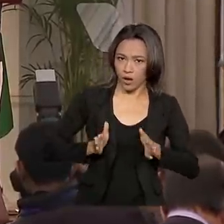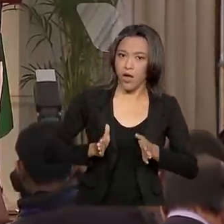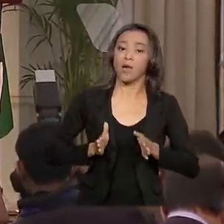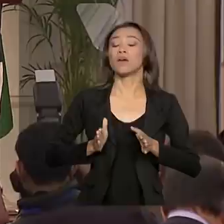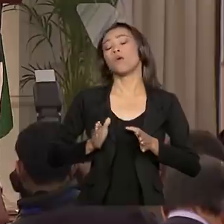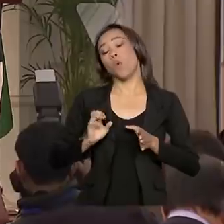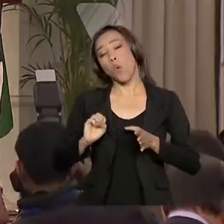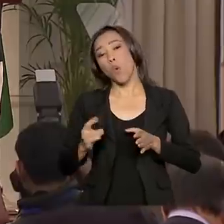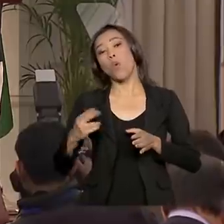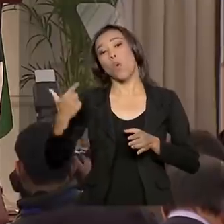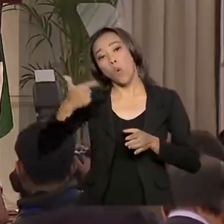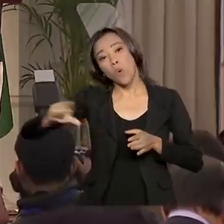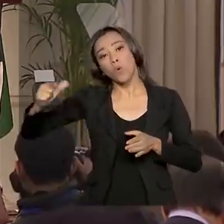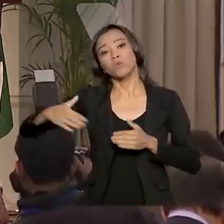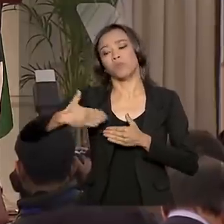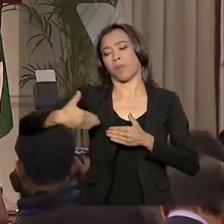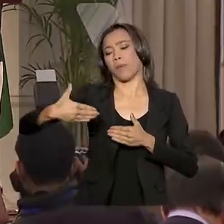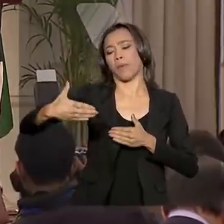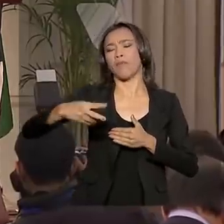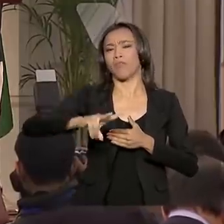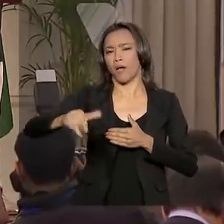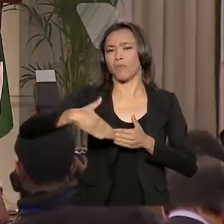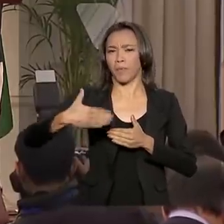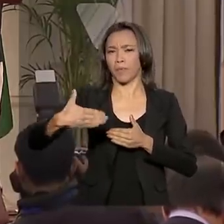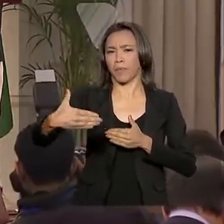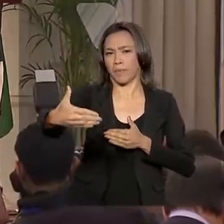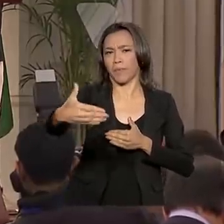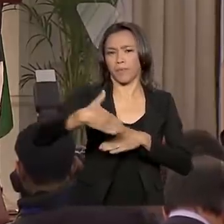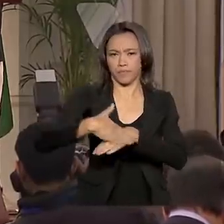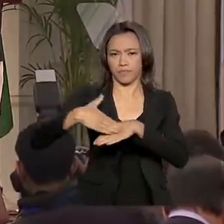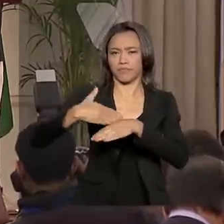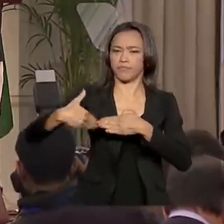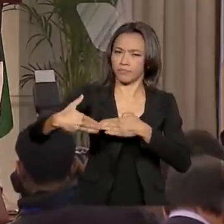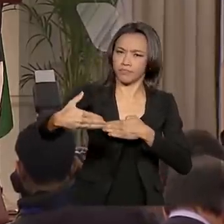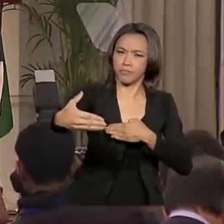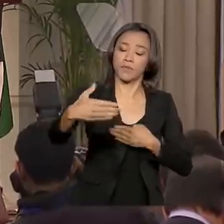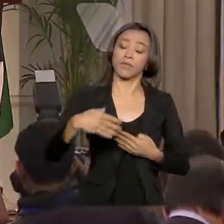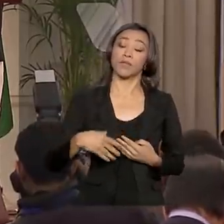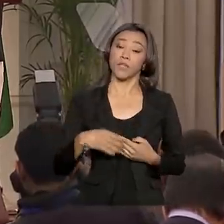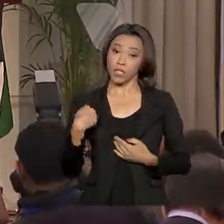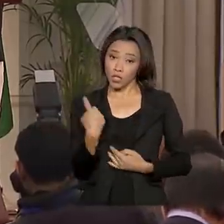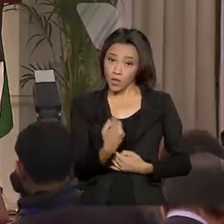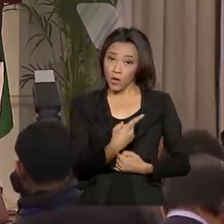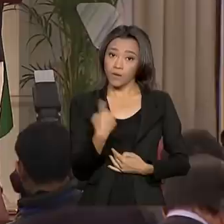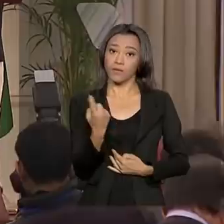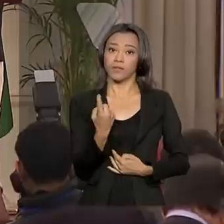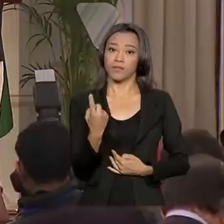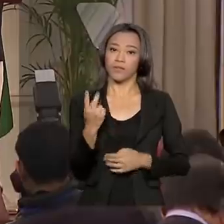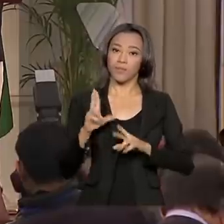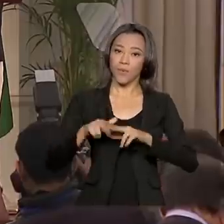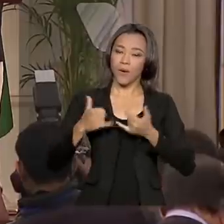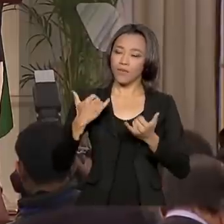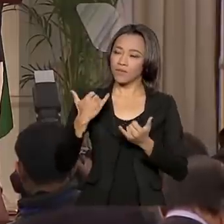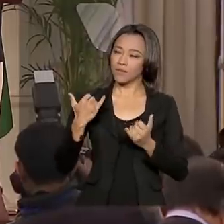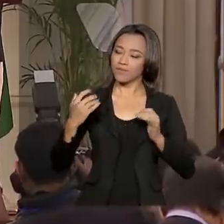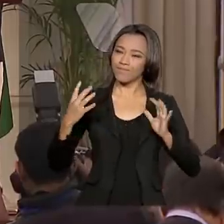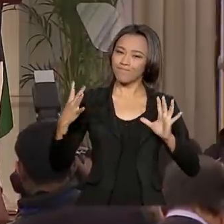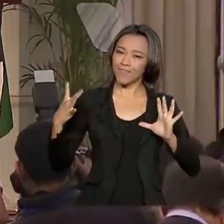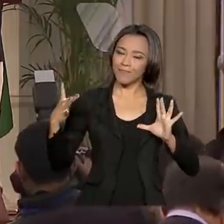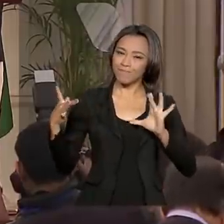do tempo, surgirão. E nós, pela identidade